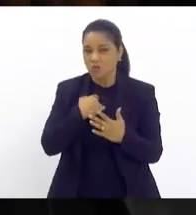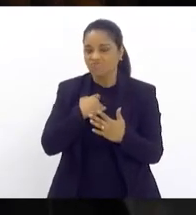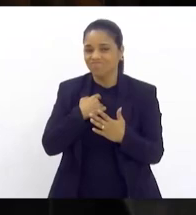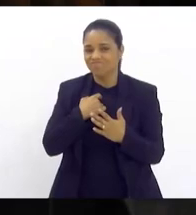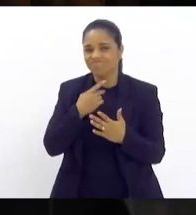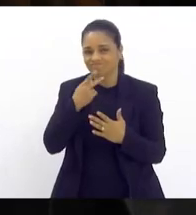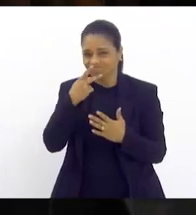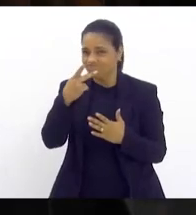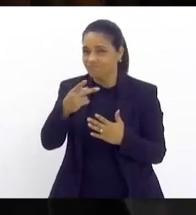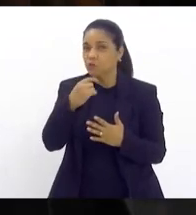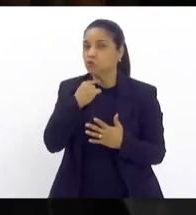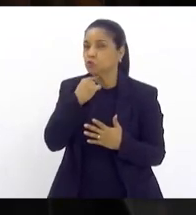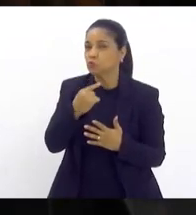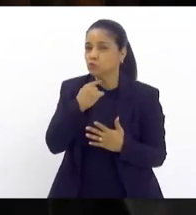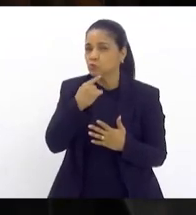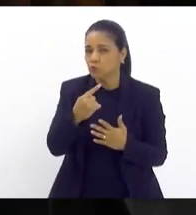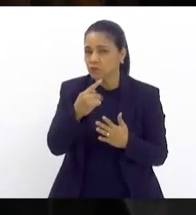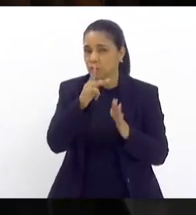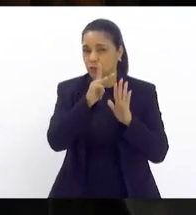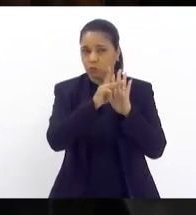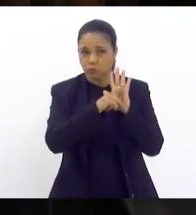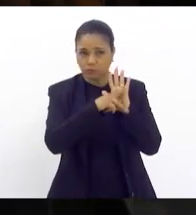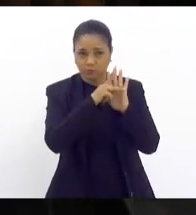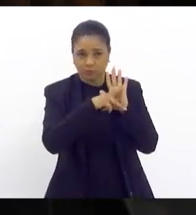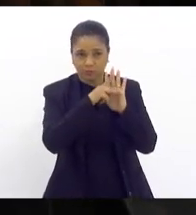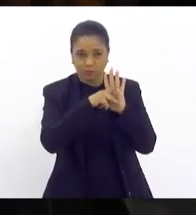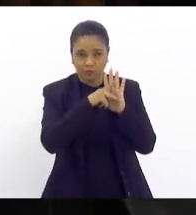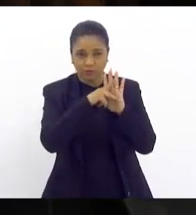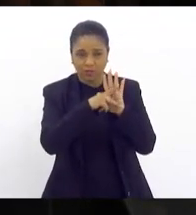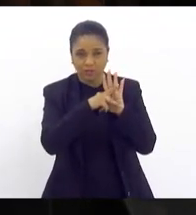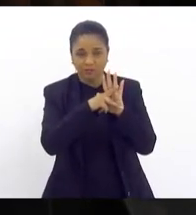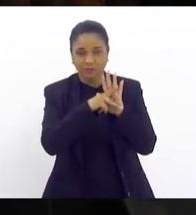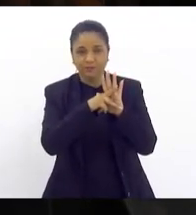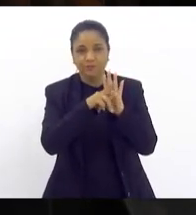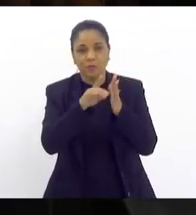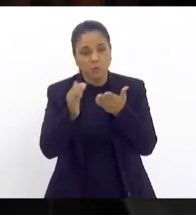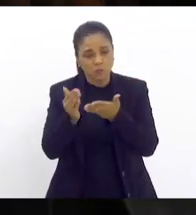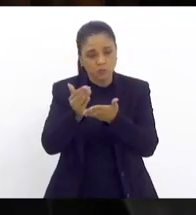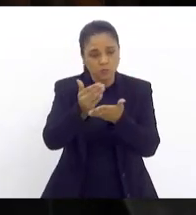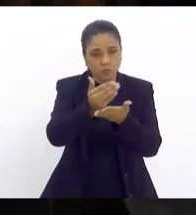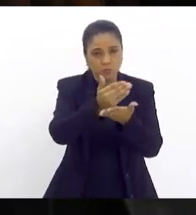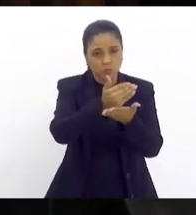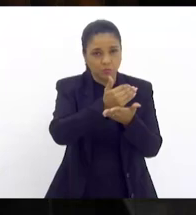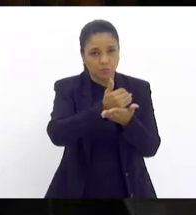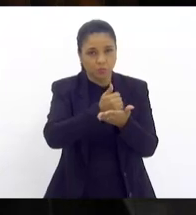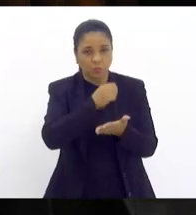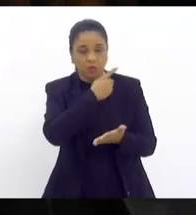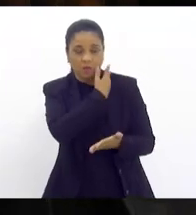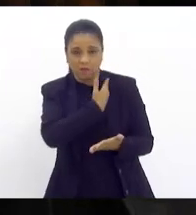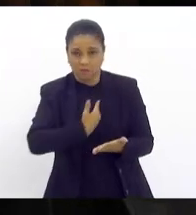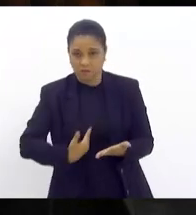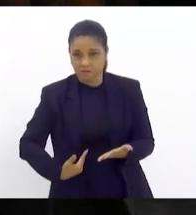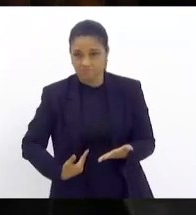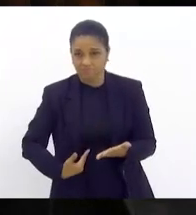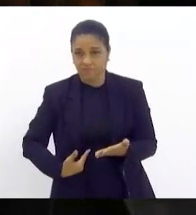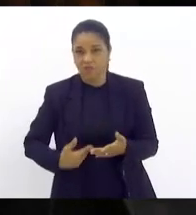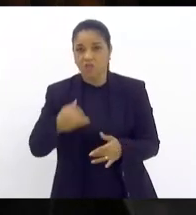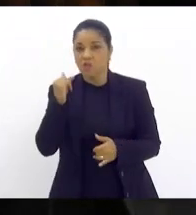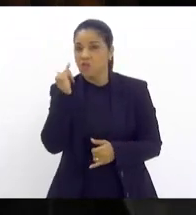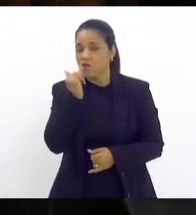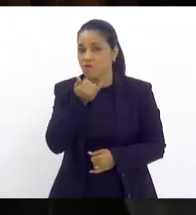o mérito do projeto no sentido de que um índice público com informações fornecidas pela direção